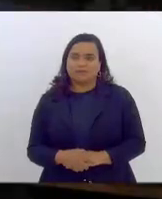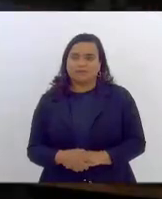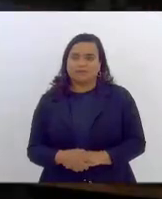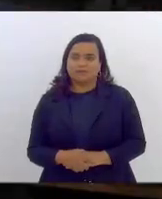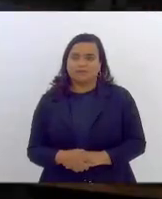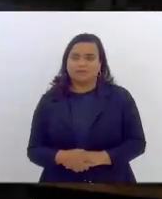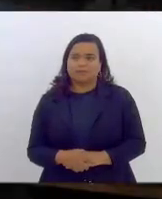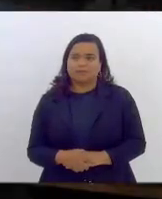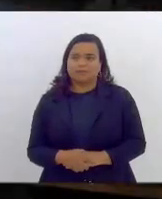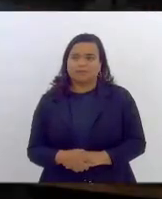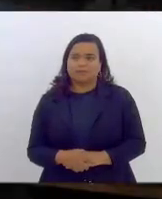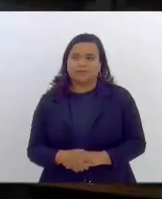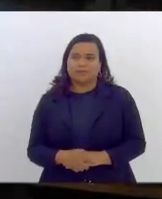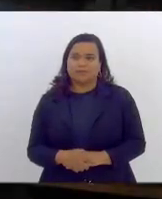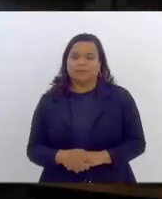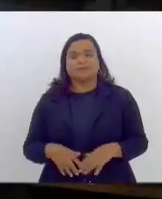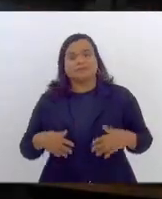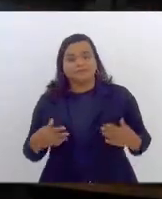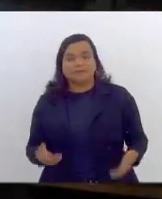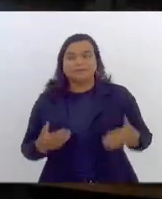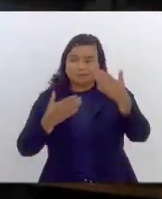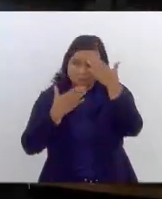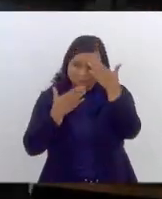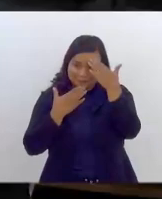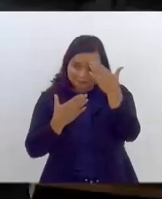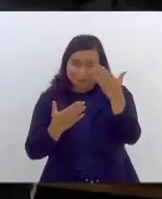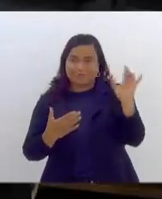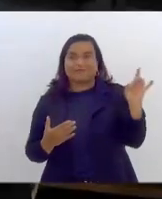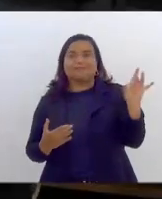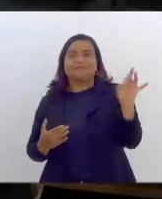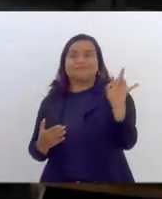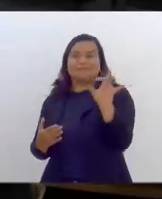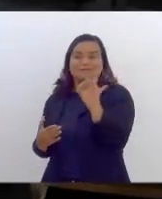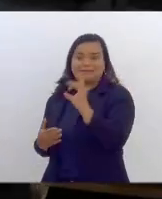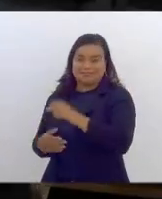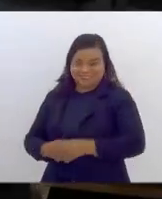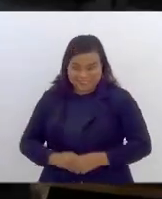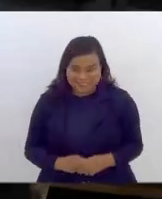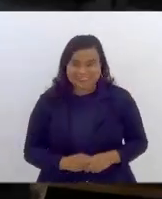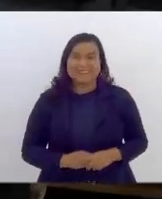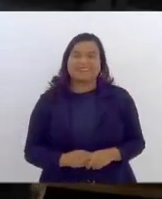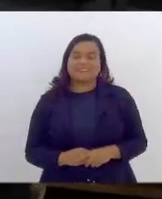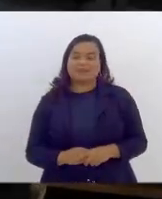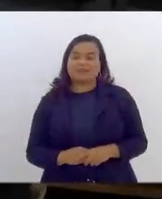Oi. Muito obrigada, gente. Bom,